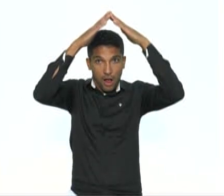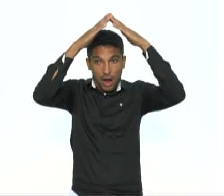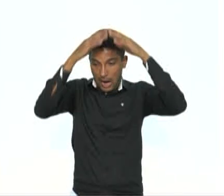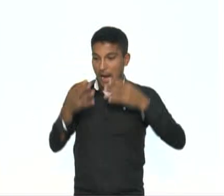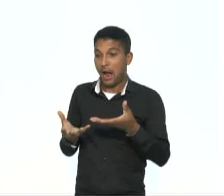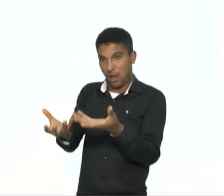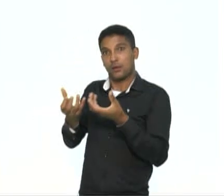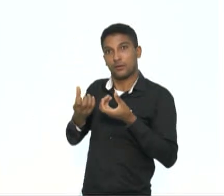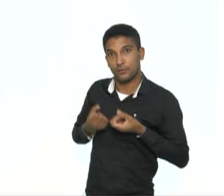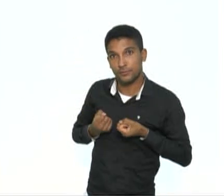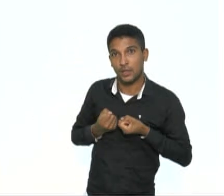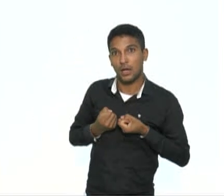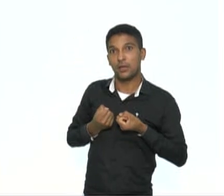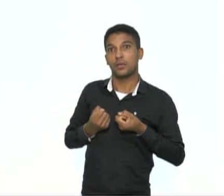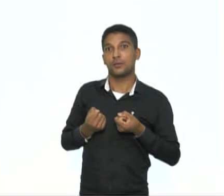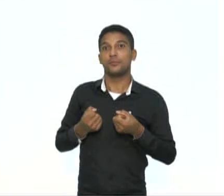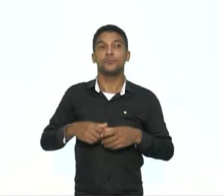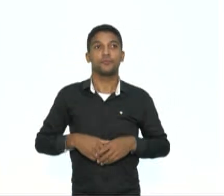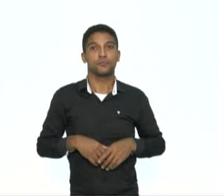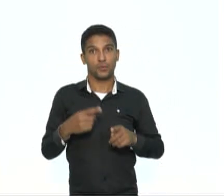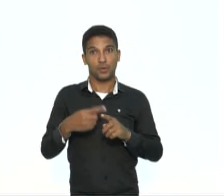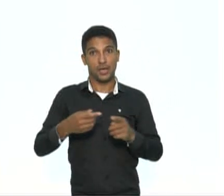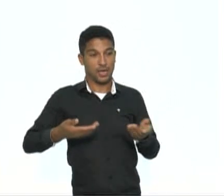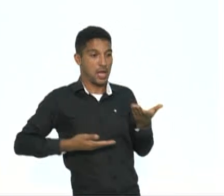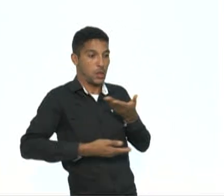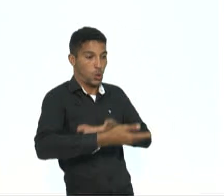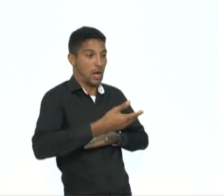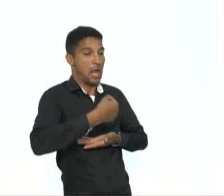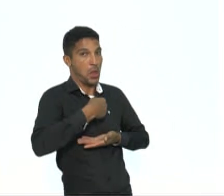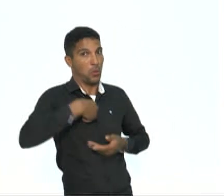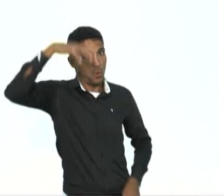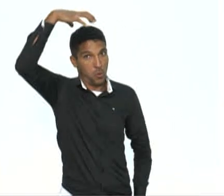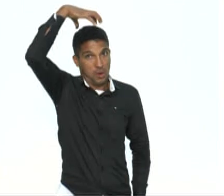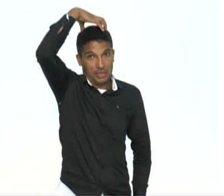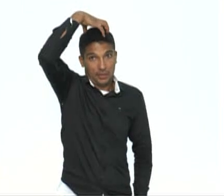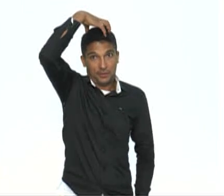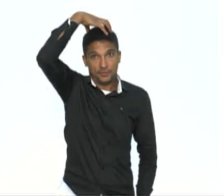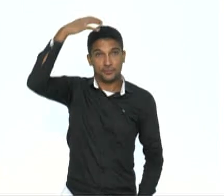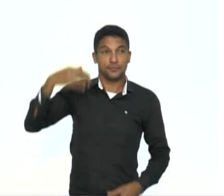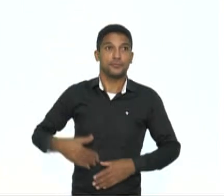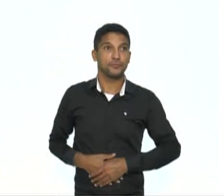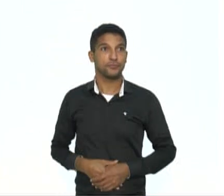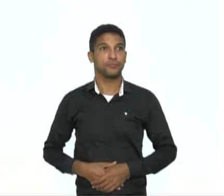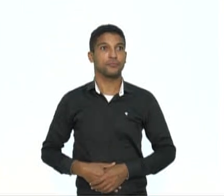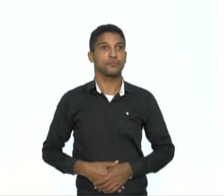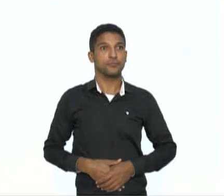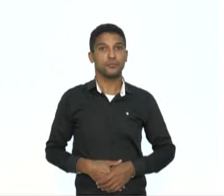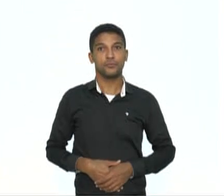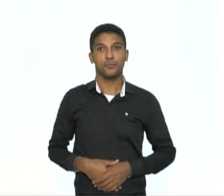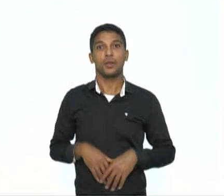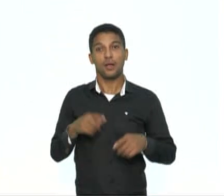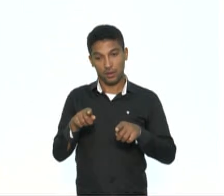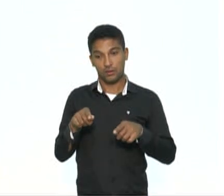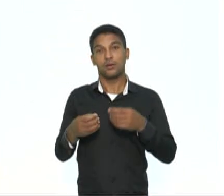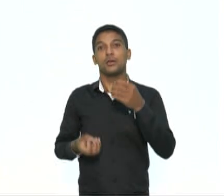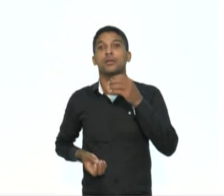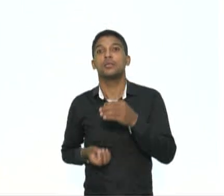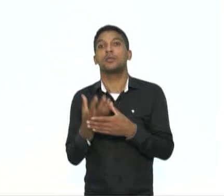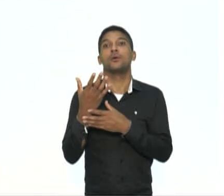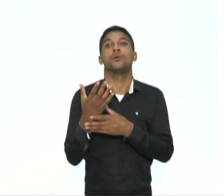já assume, filho de Pepino, já assume Carlos Magno, tá? Conquista e os saxões, criou uma administração mais eficaz,